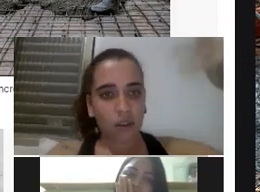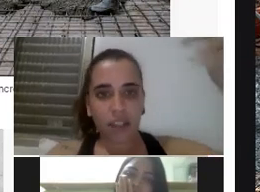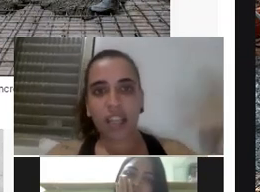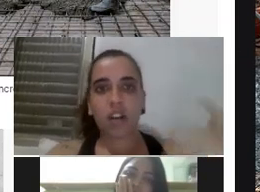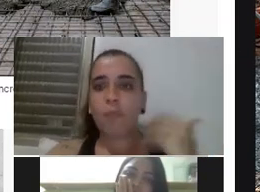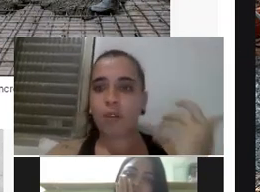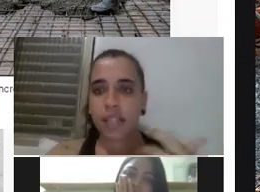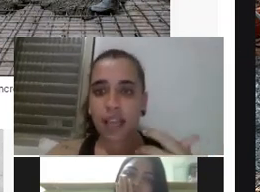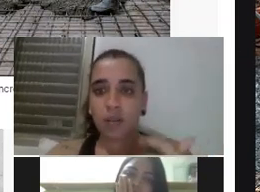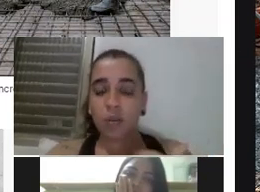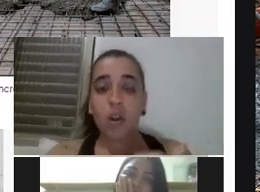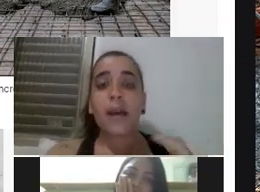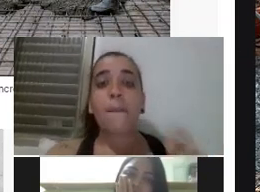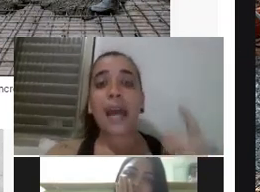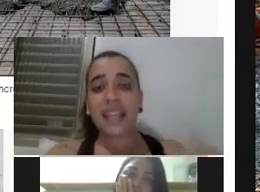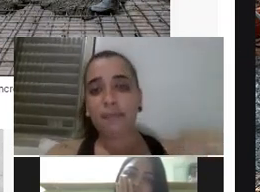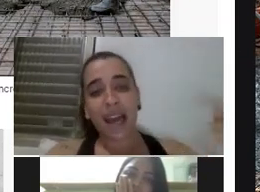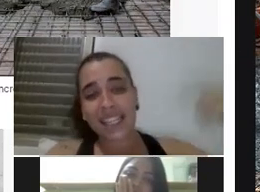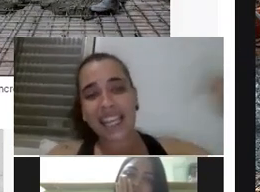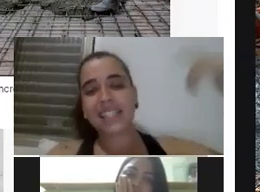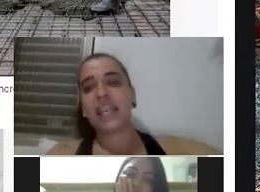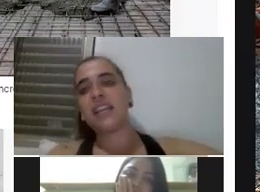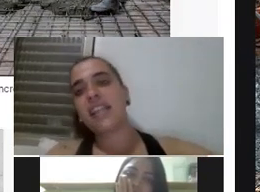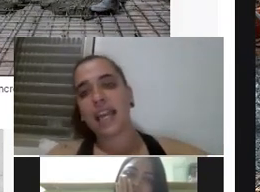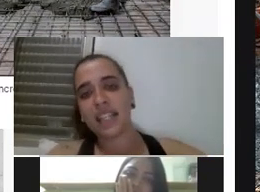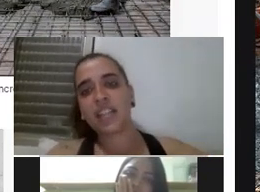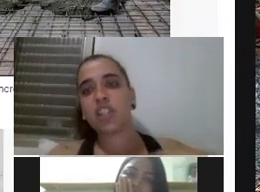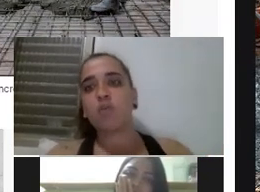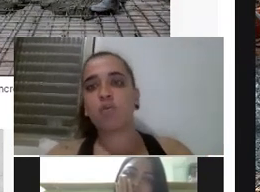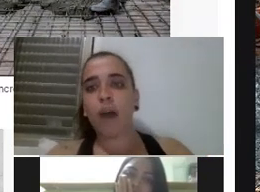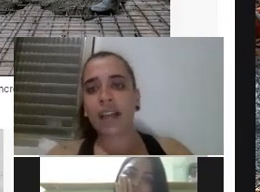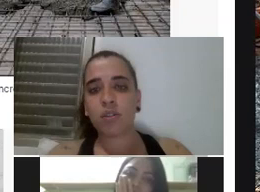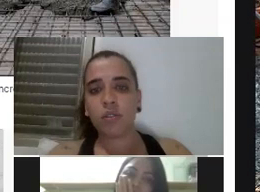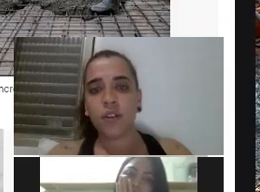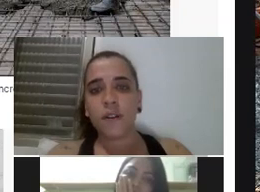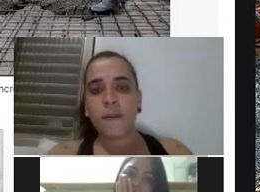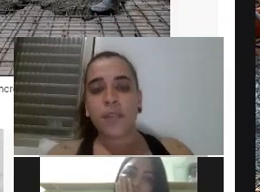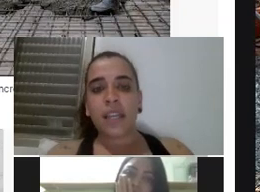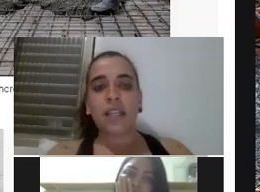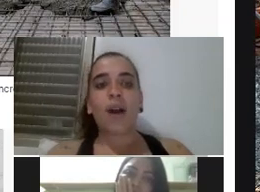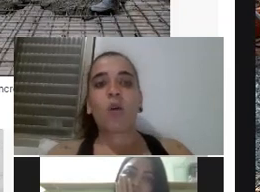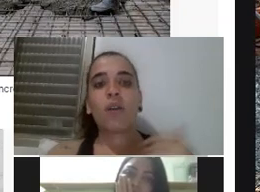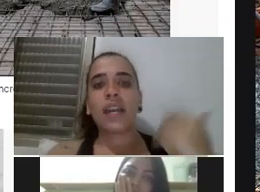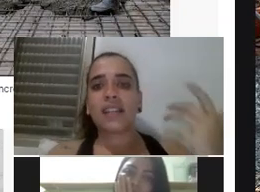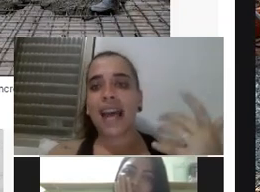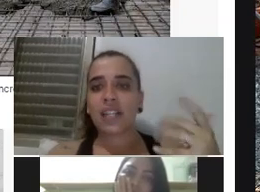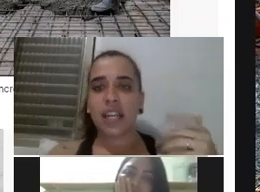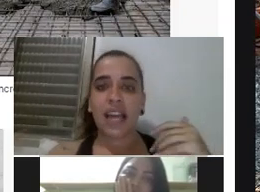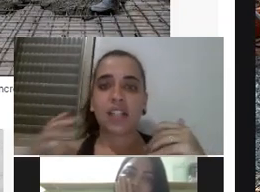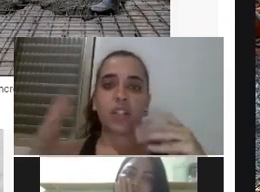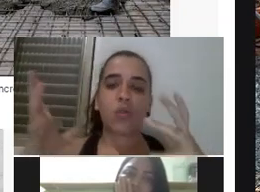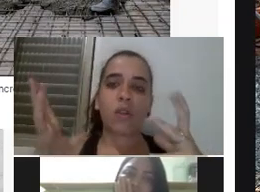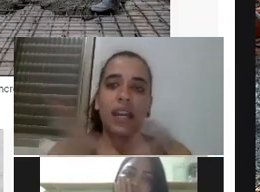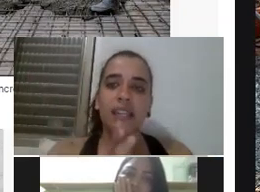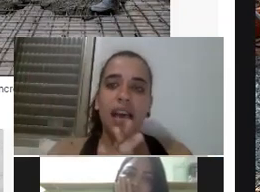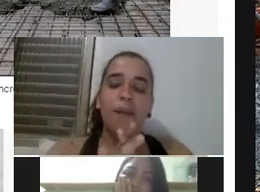assim, 99%, para ter mais resistência ainda, a gente usa o aço. Então, a concretagem é